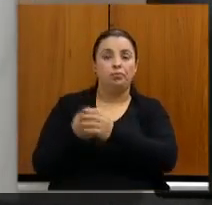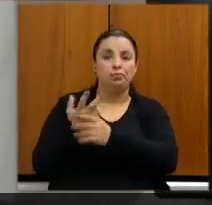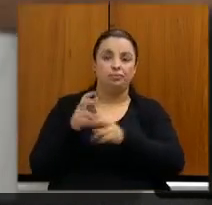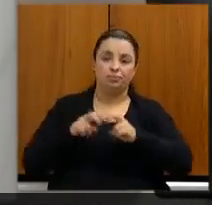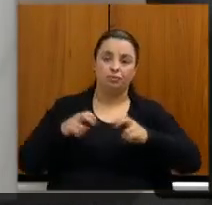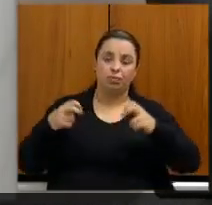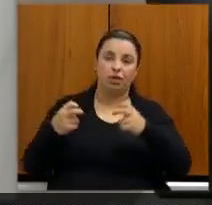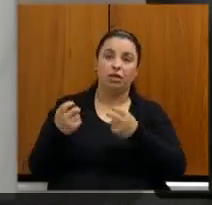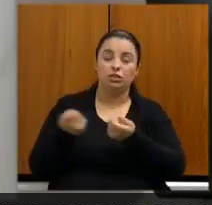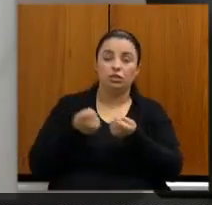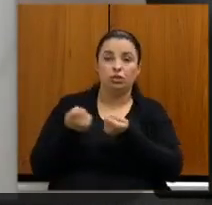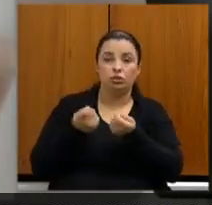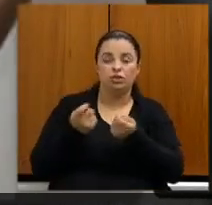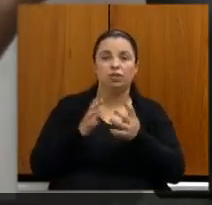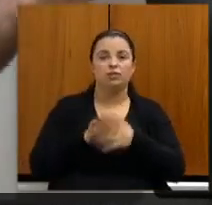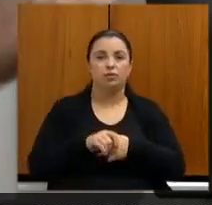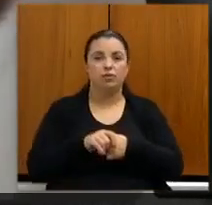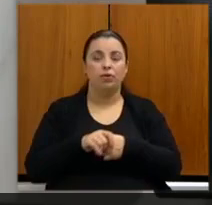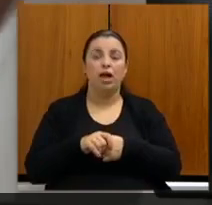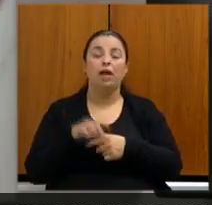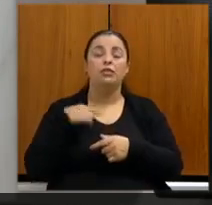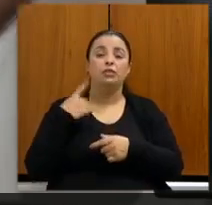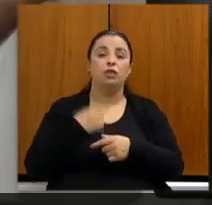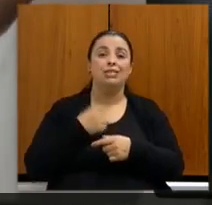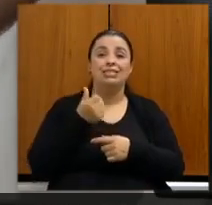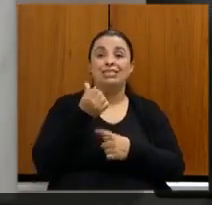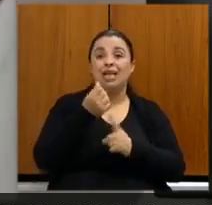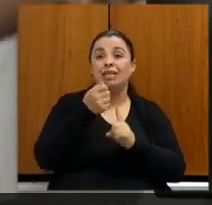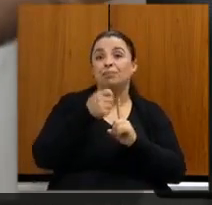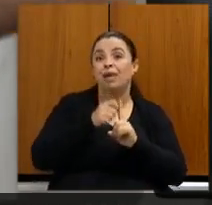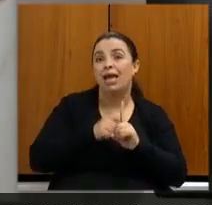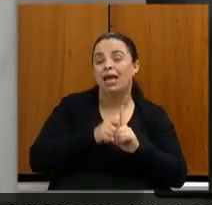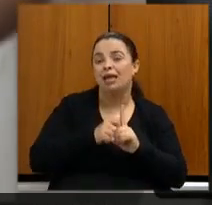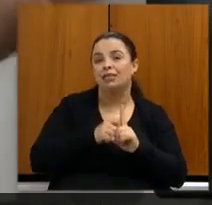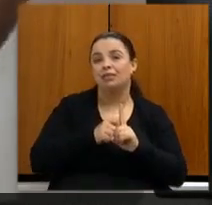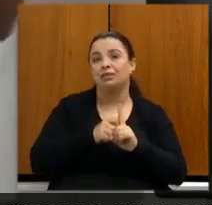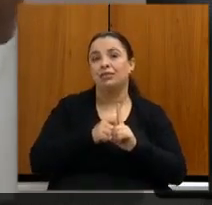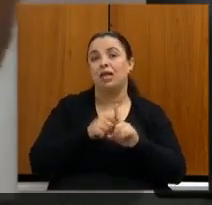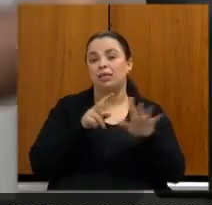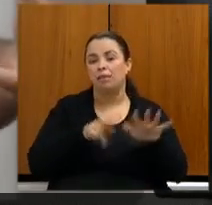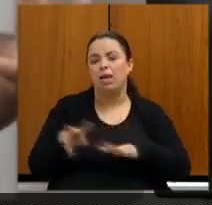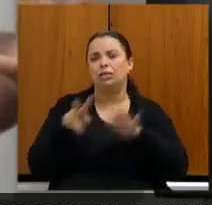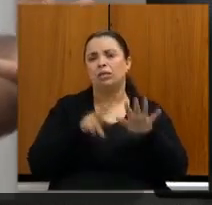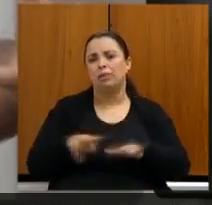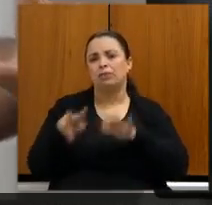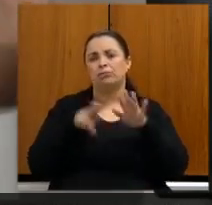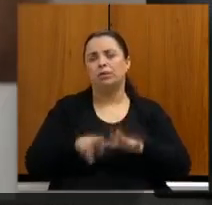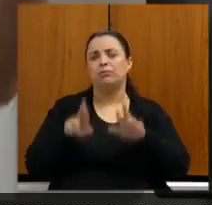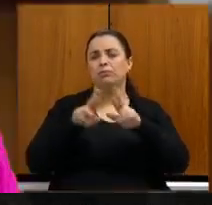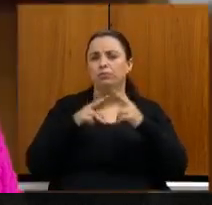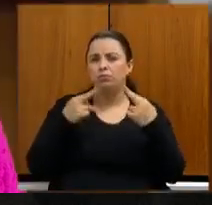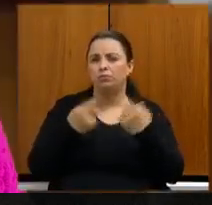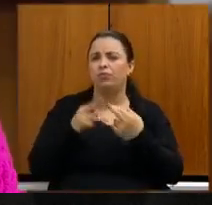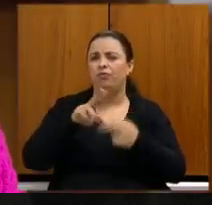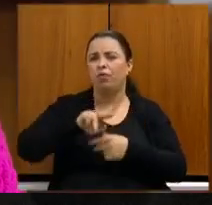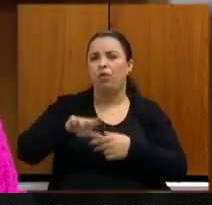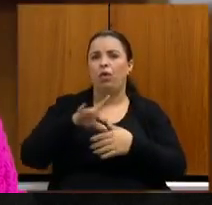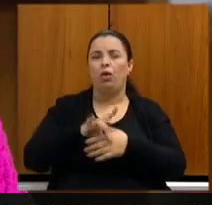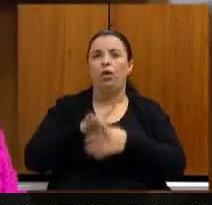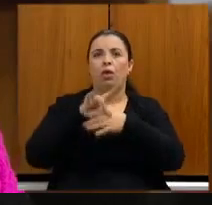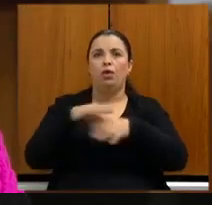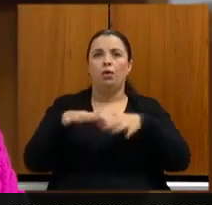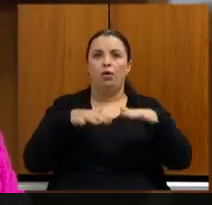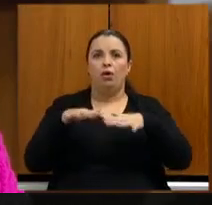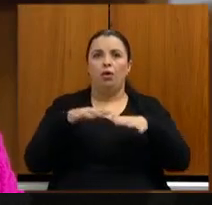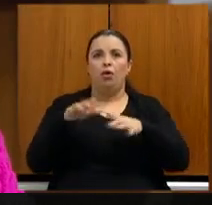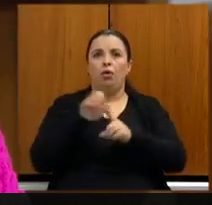ficamos uns seis meses Deputado Andreia toda semana reunindo com várias lideranças dos movimentos sociais